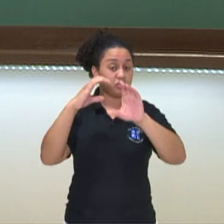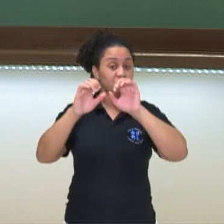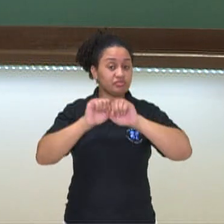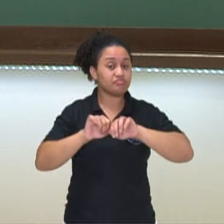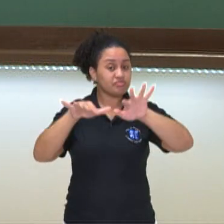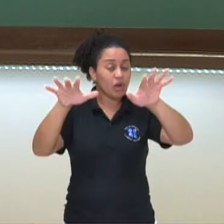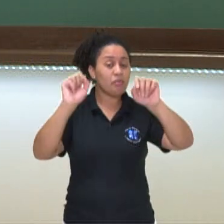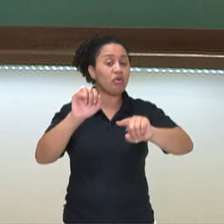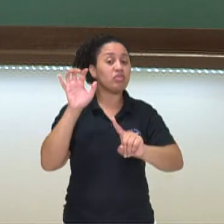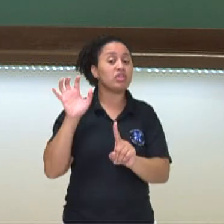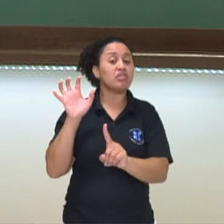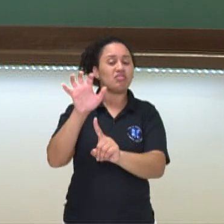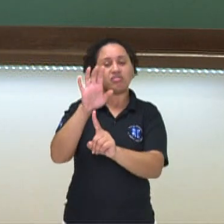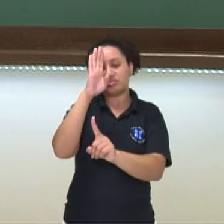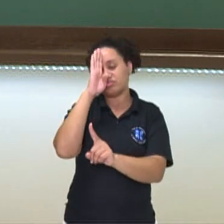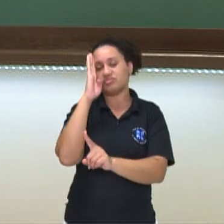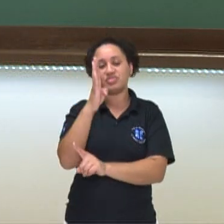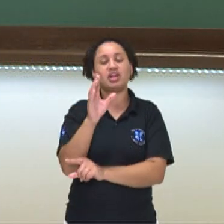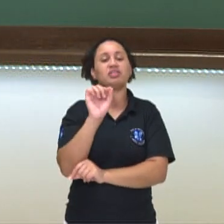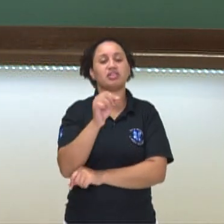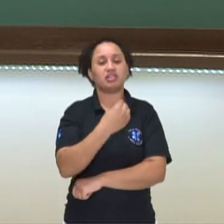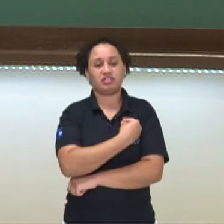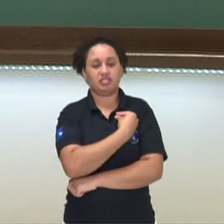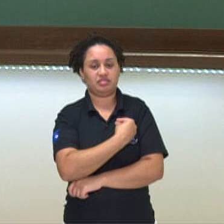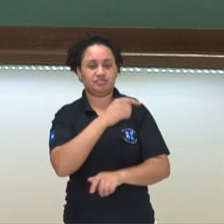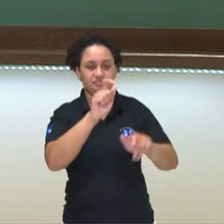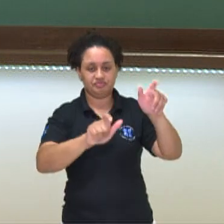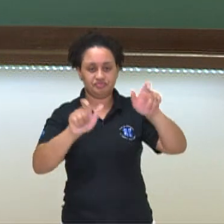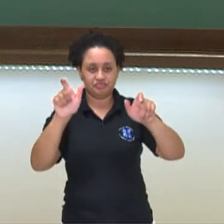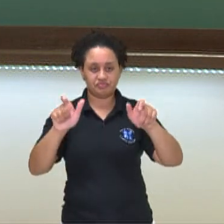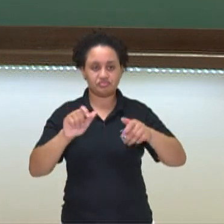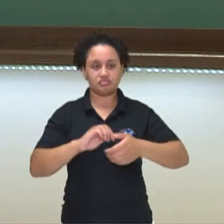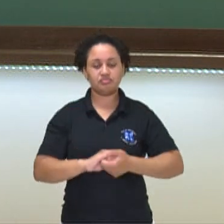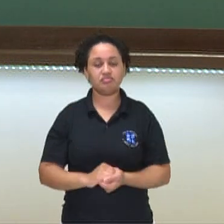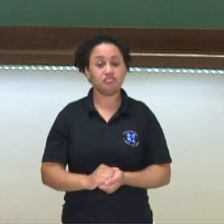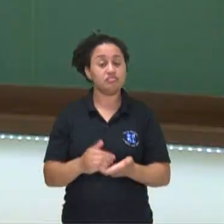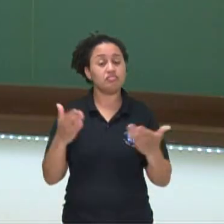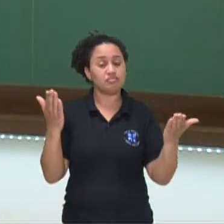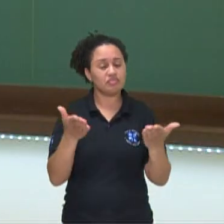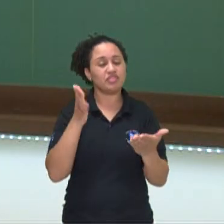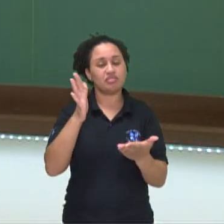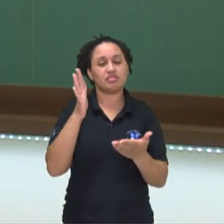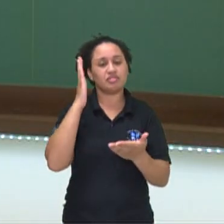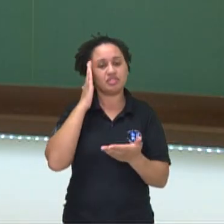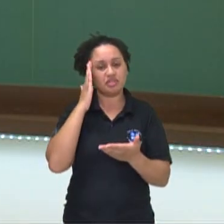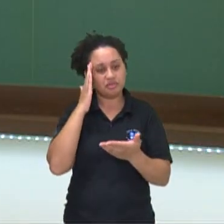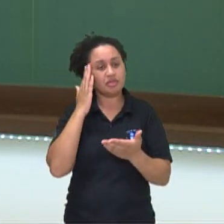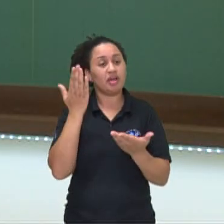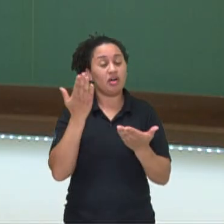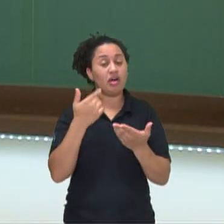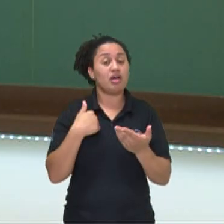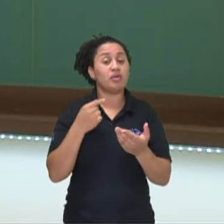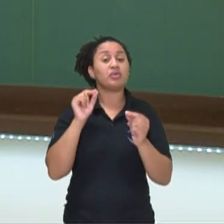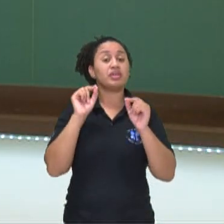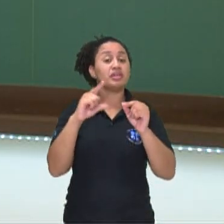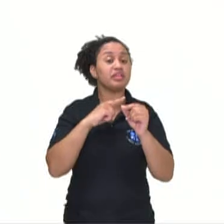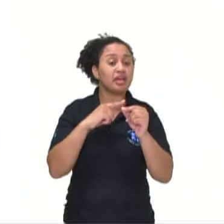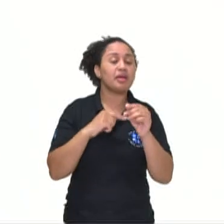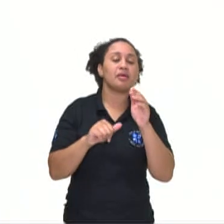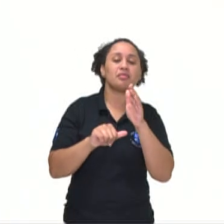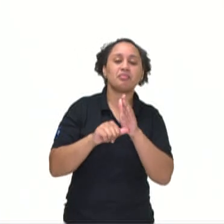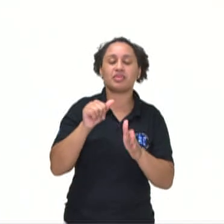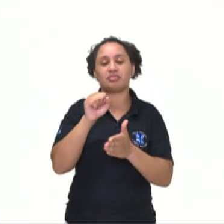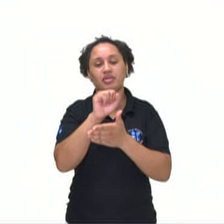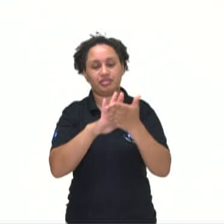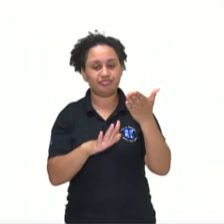pode influenciar diretamente na vida das pessoas. E agora que a gente já falou de tudo isso, olha o que está aparecendo na tela para você, ó.